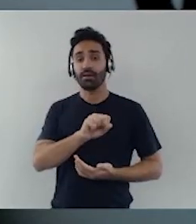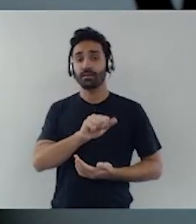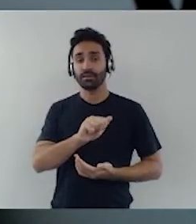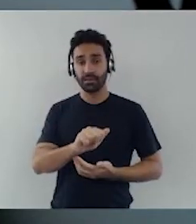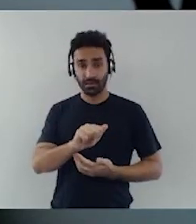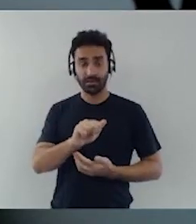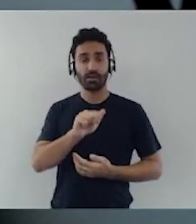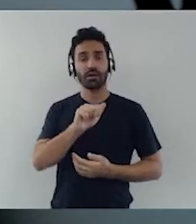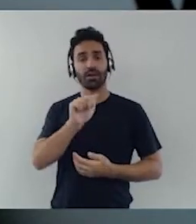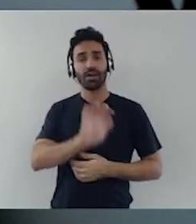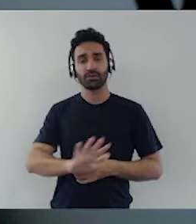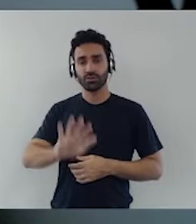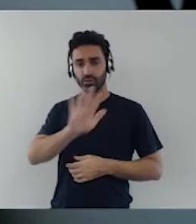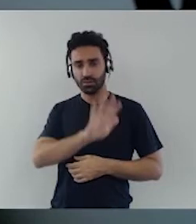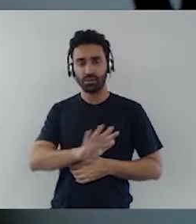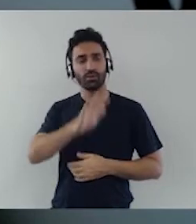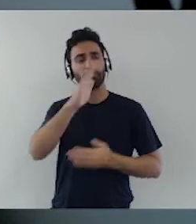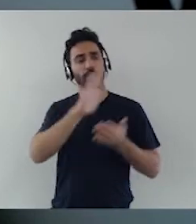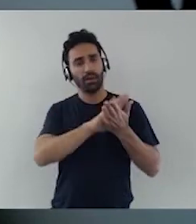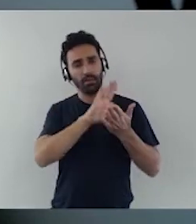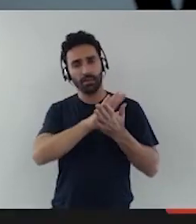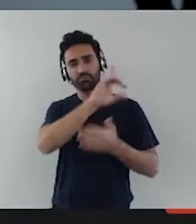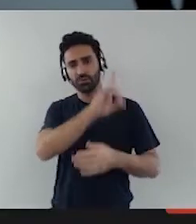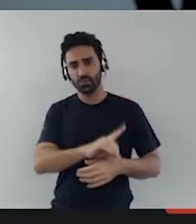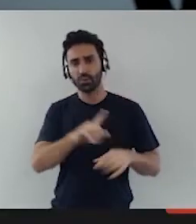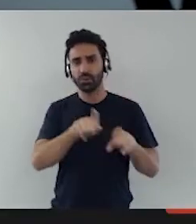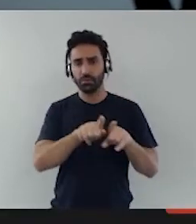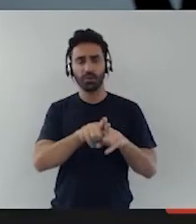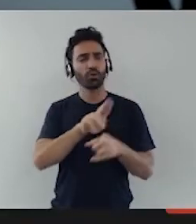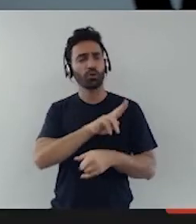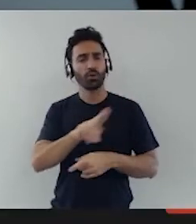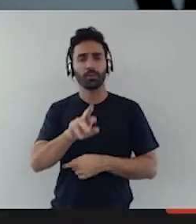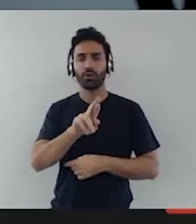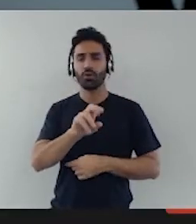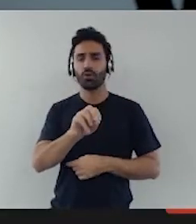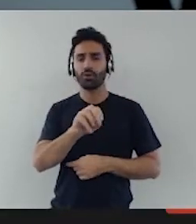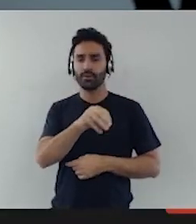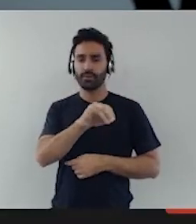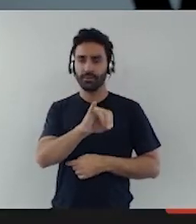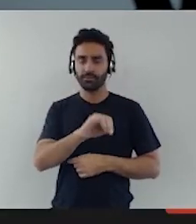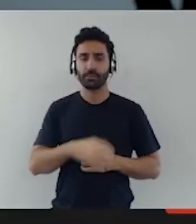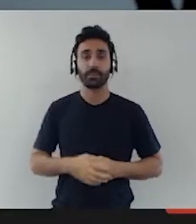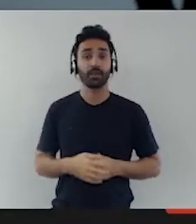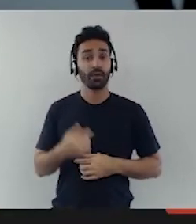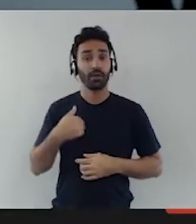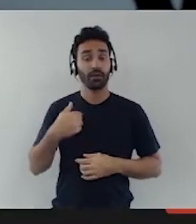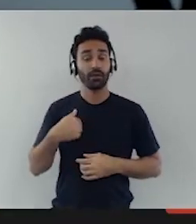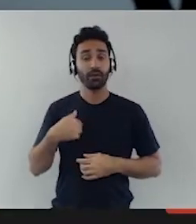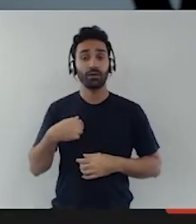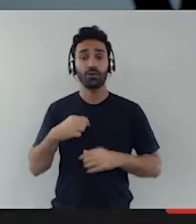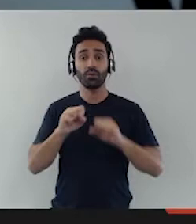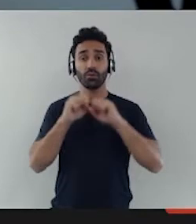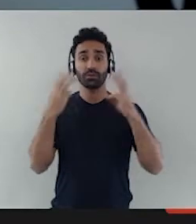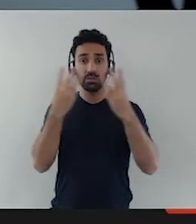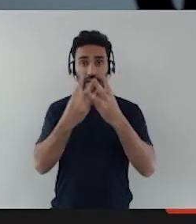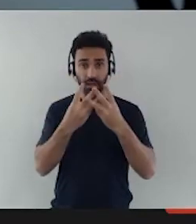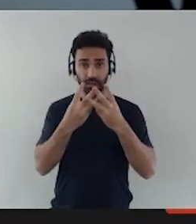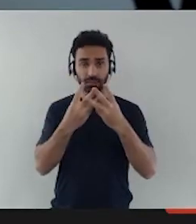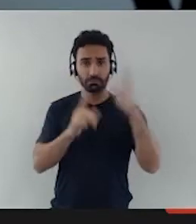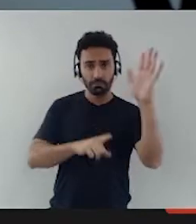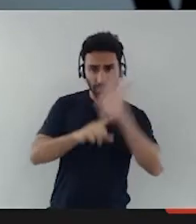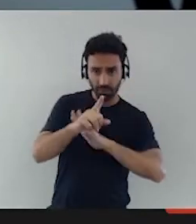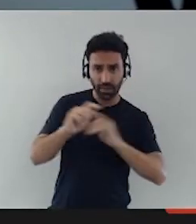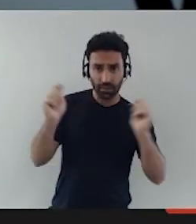pela realização. Eu coloquei meus slides aí, gostaria que vocês me confirmassem se estão